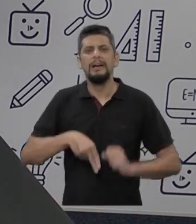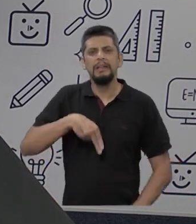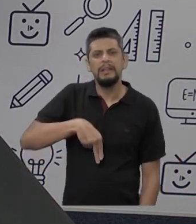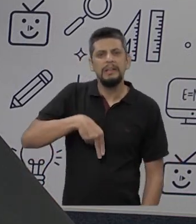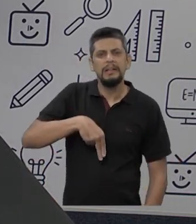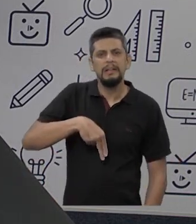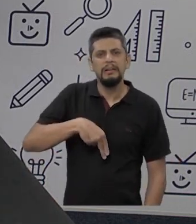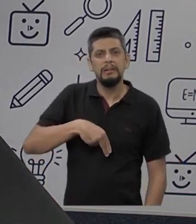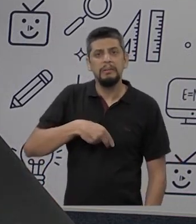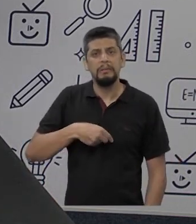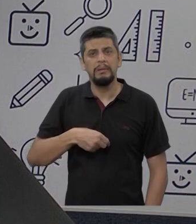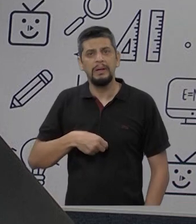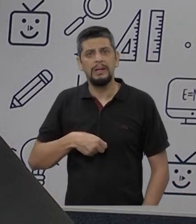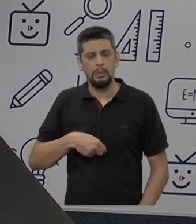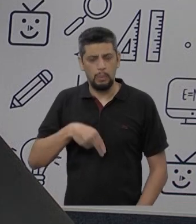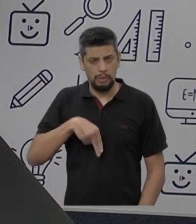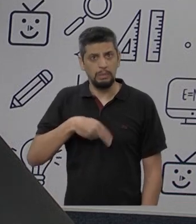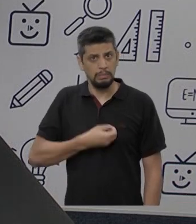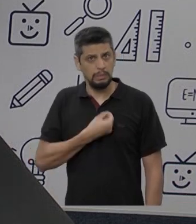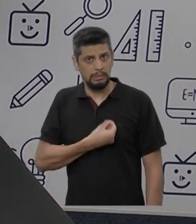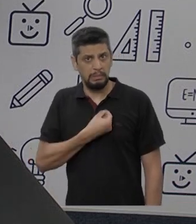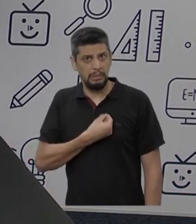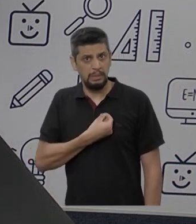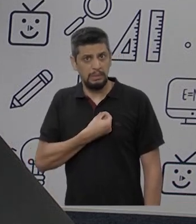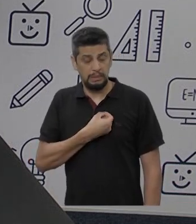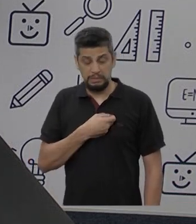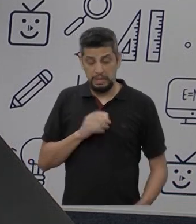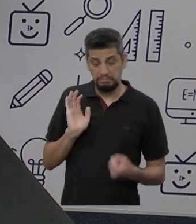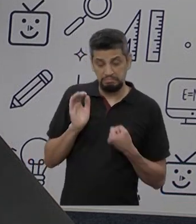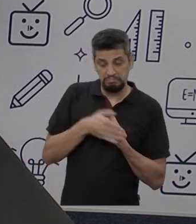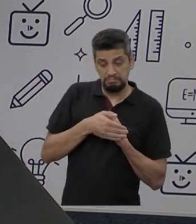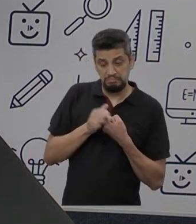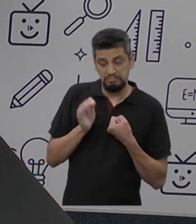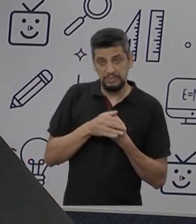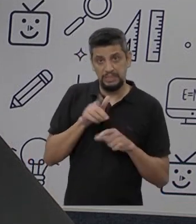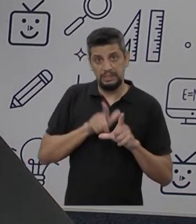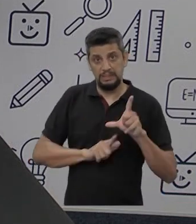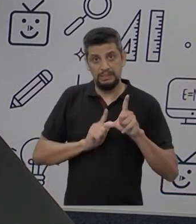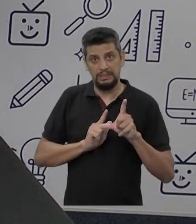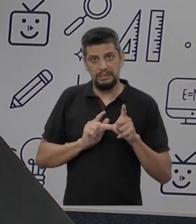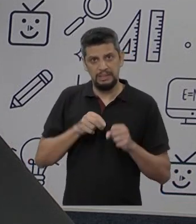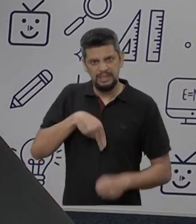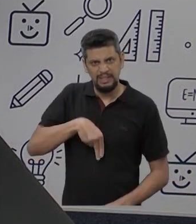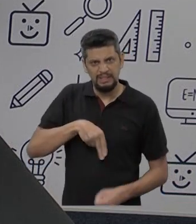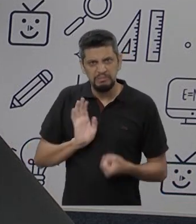Cadê você, N? O N tava por aqui, ele tá escondido.